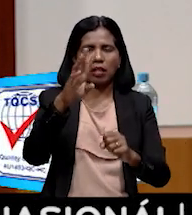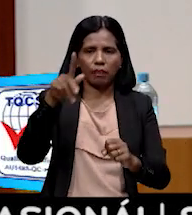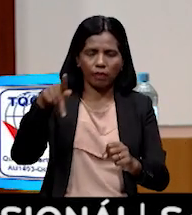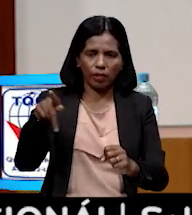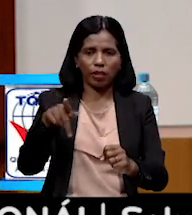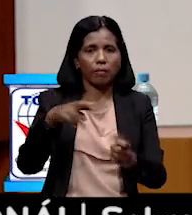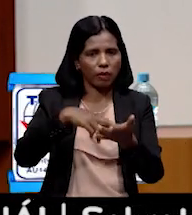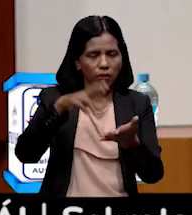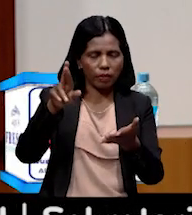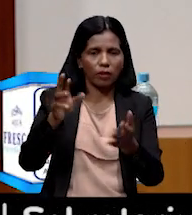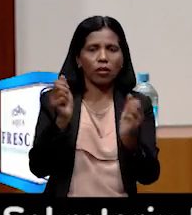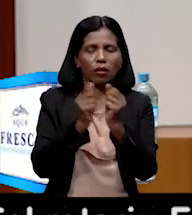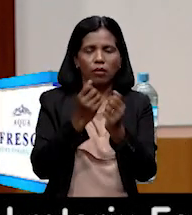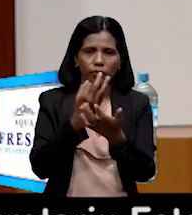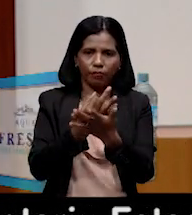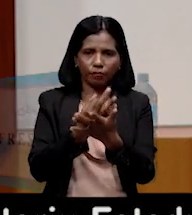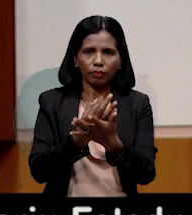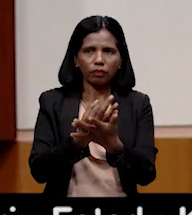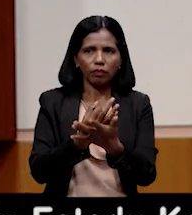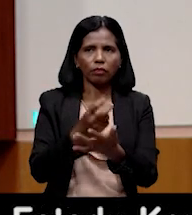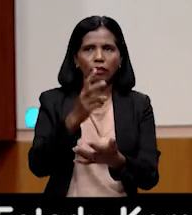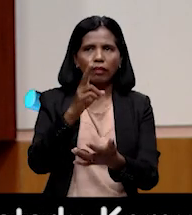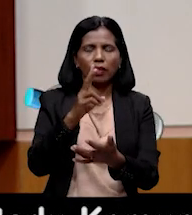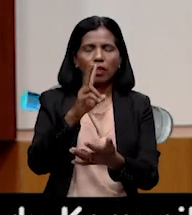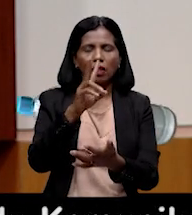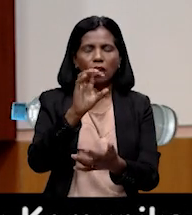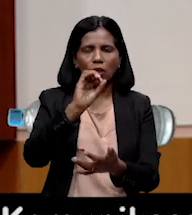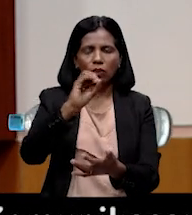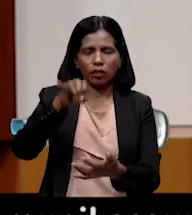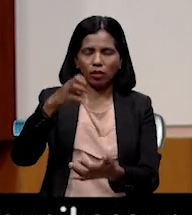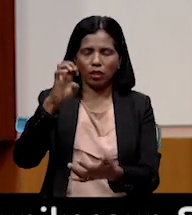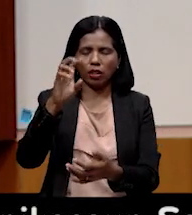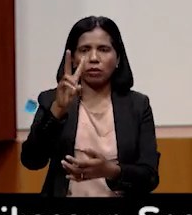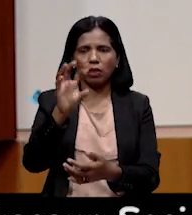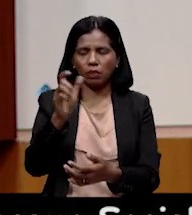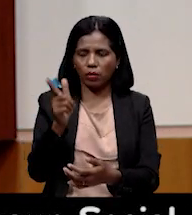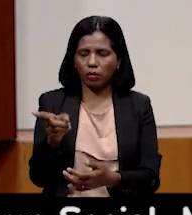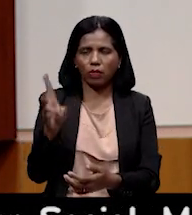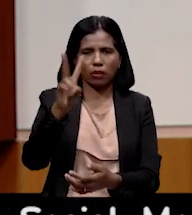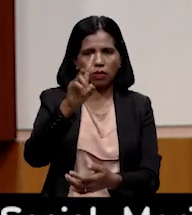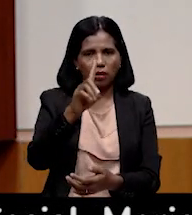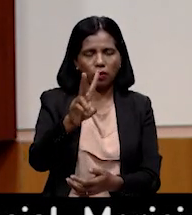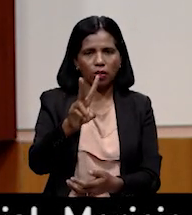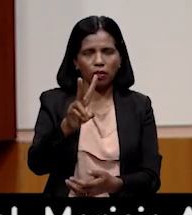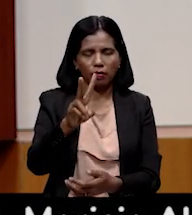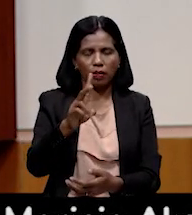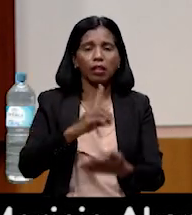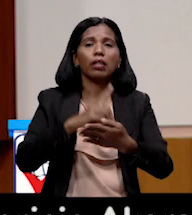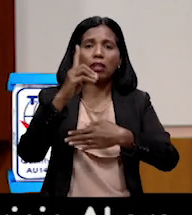ho orçamento baia dois orçamento geral do estado 2022 baia desenvolvimento infraestrutura